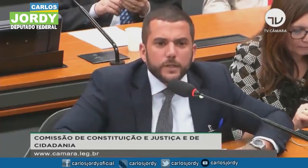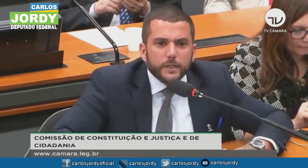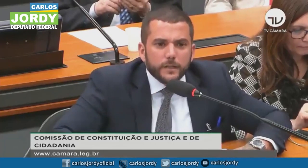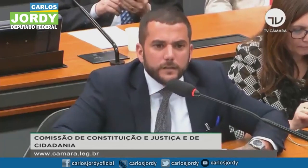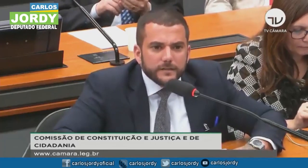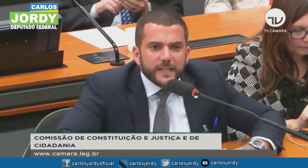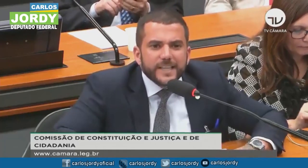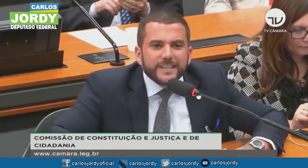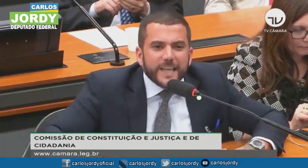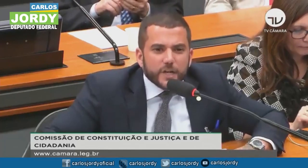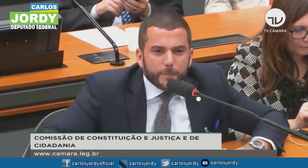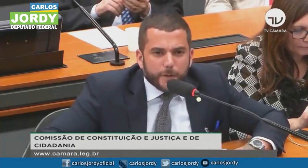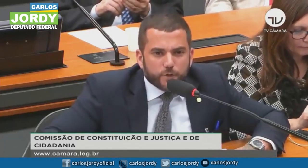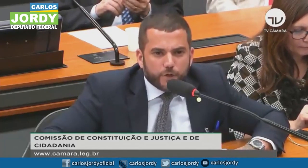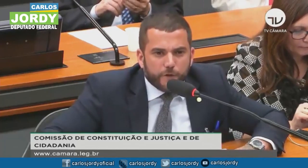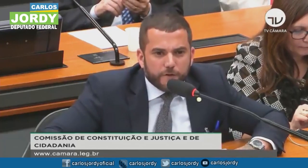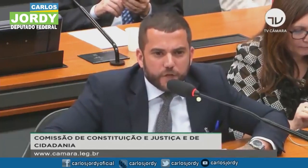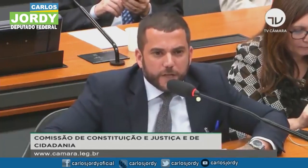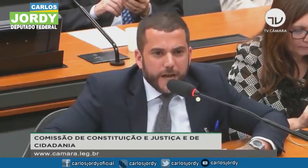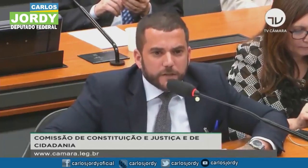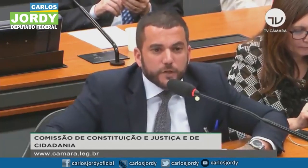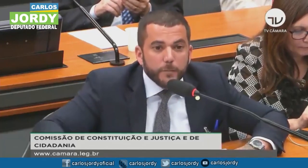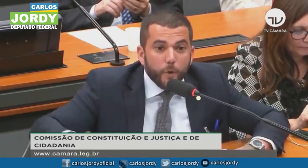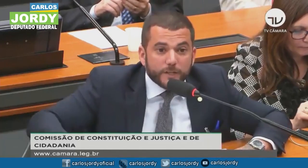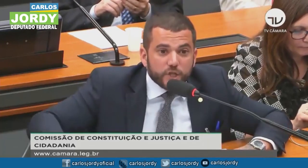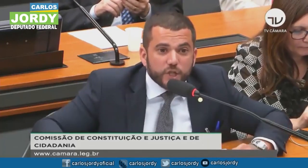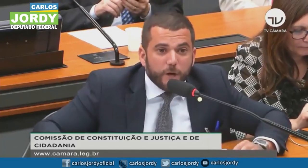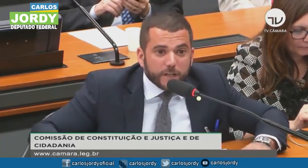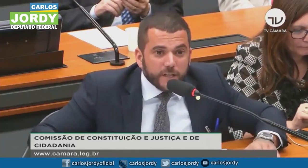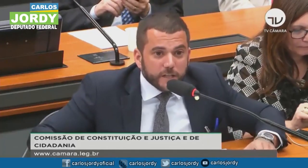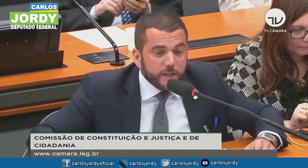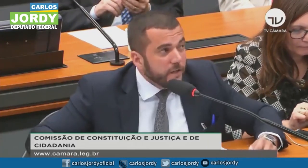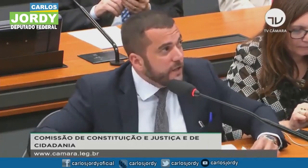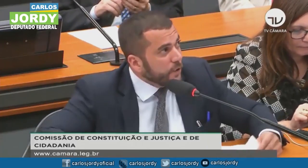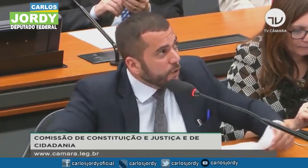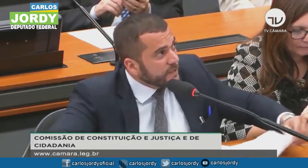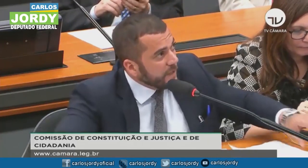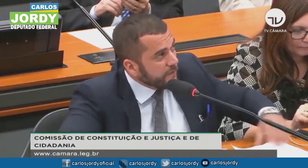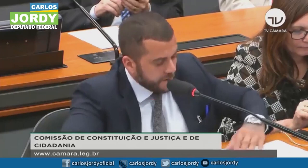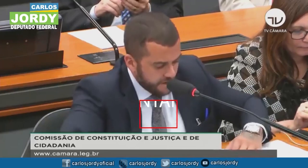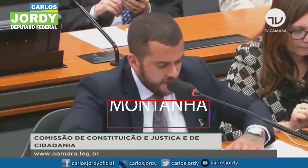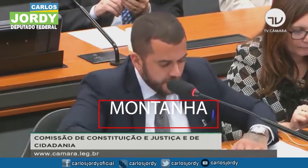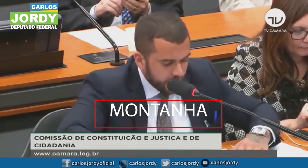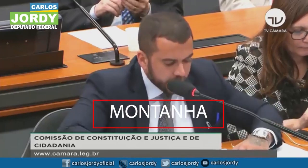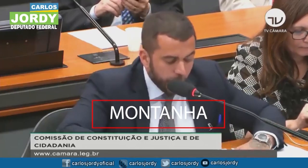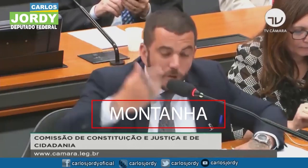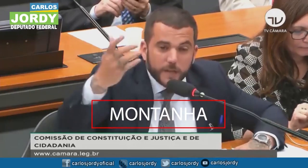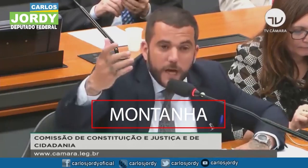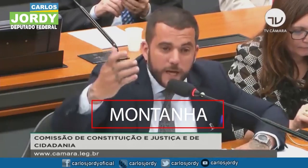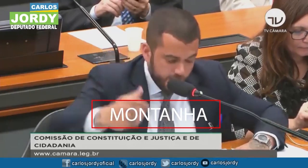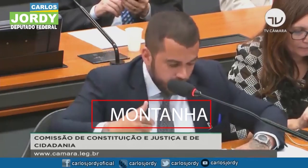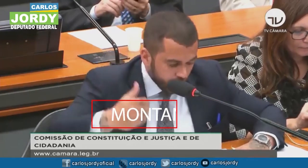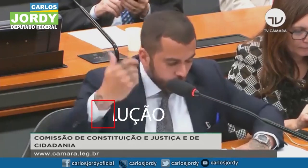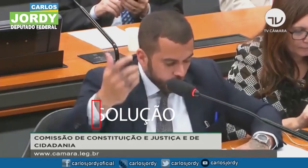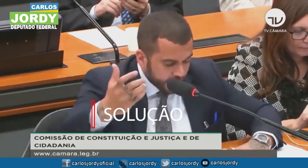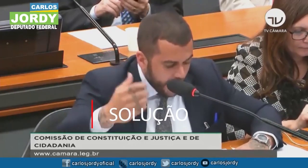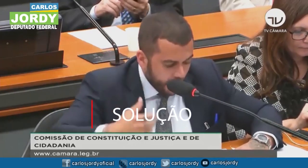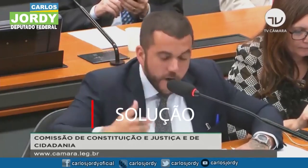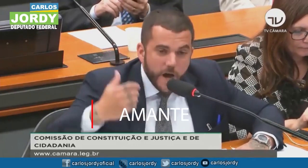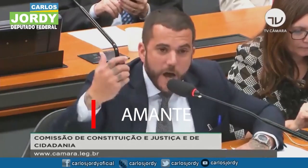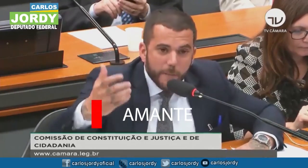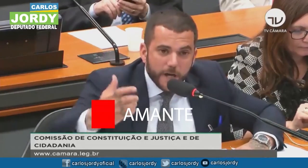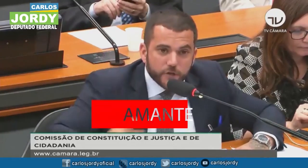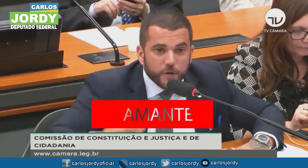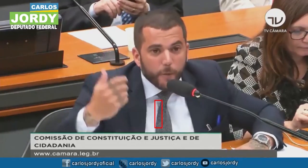ministro, tem centenas de pessoas que foram investigadas, muitas que estão aqui. Inclusive, tem o Montanha,